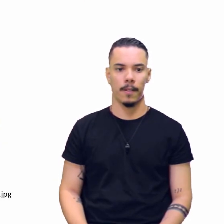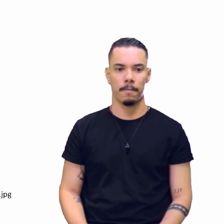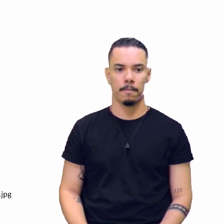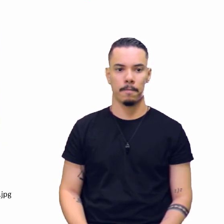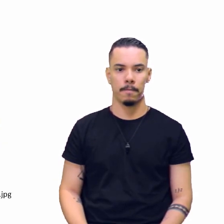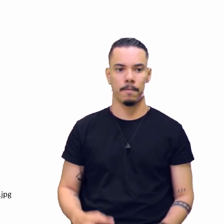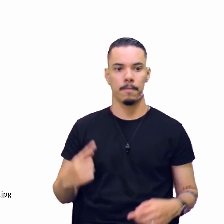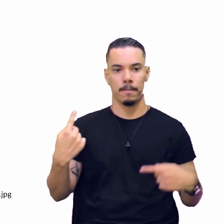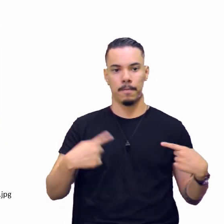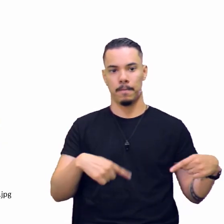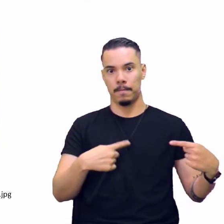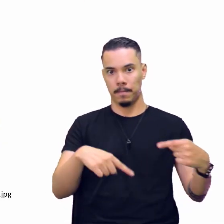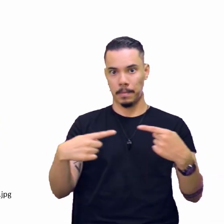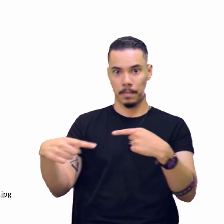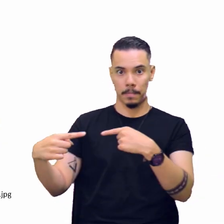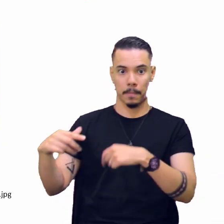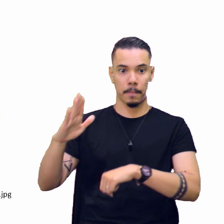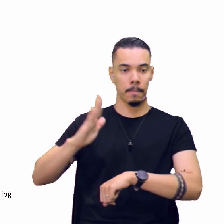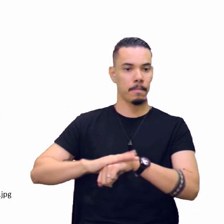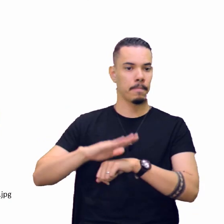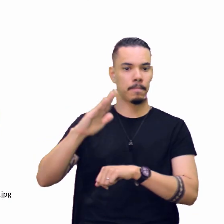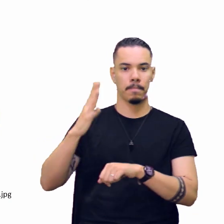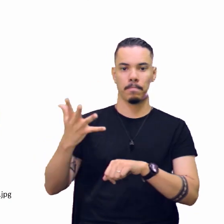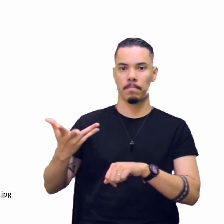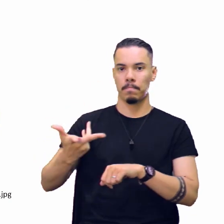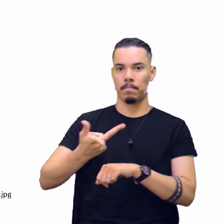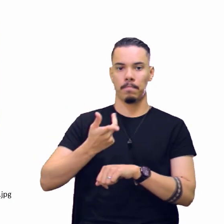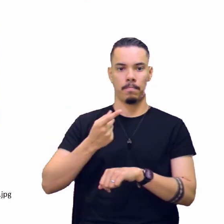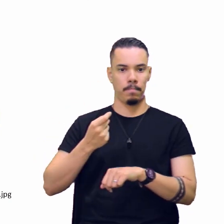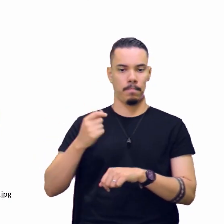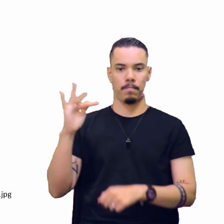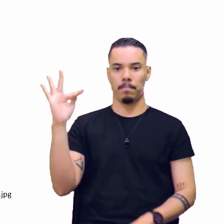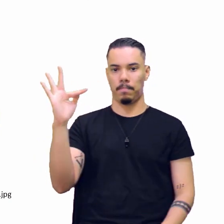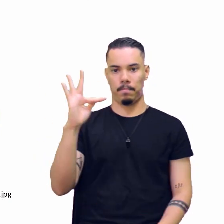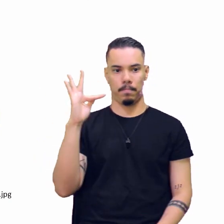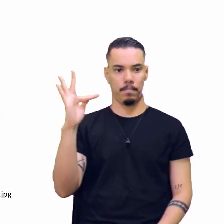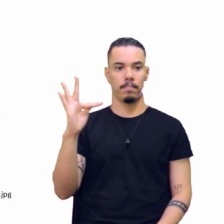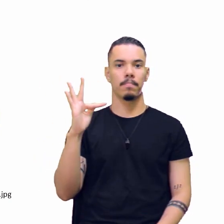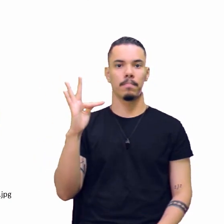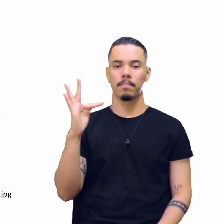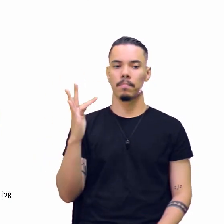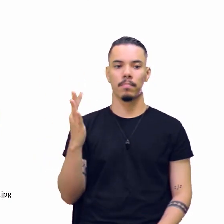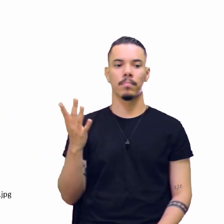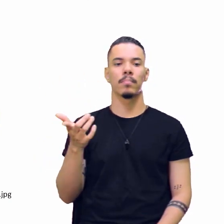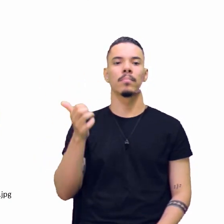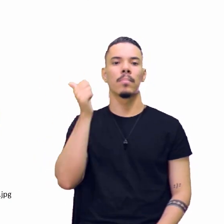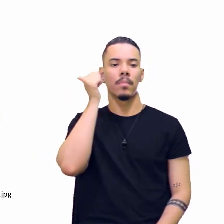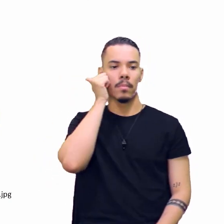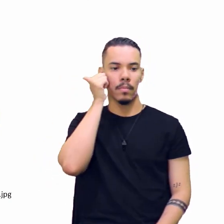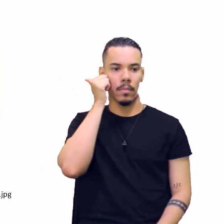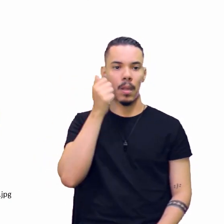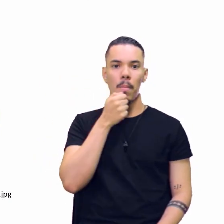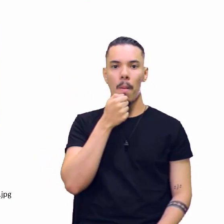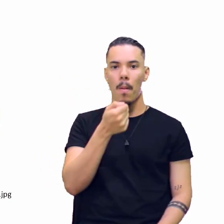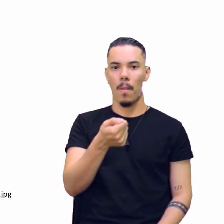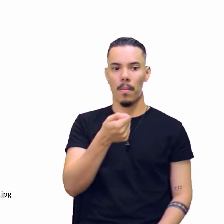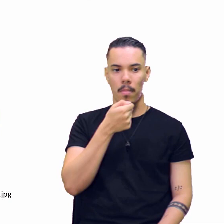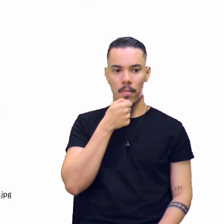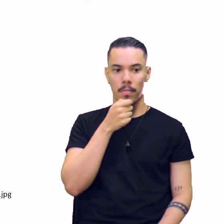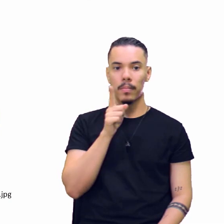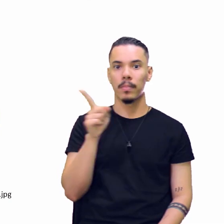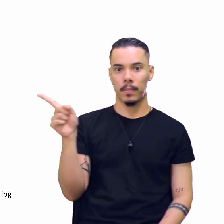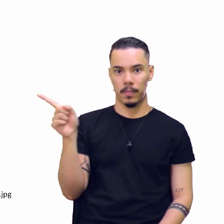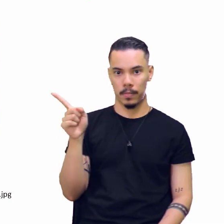Os debates mais elaborados e formais podemos ver rádio, olha